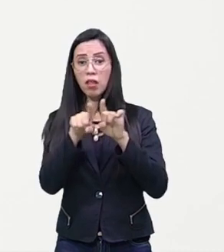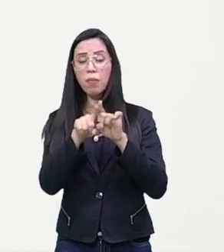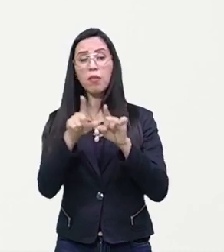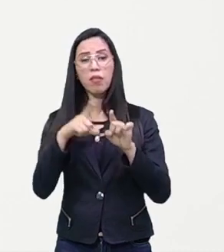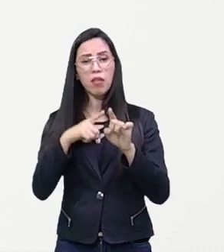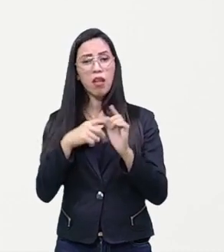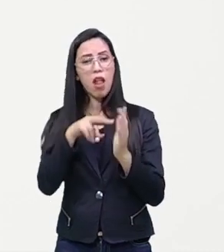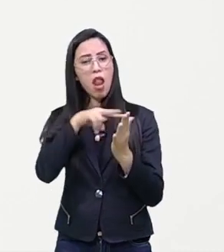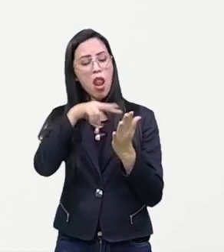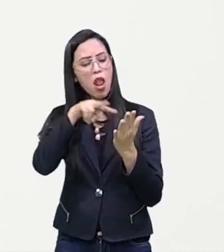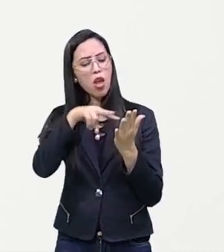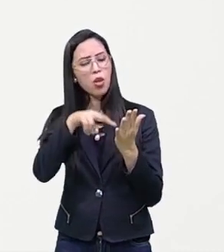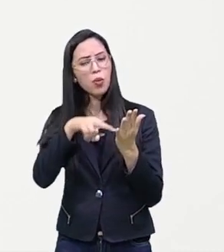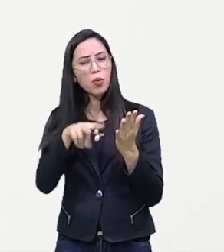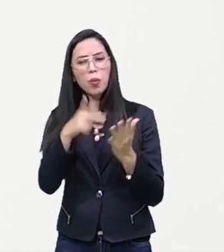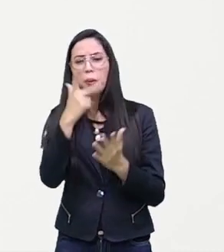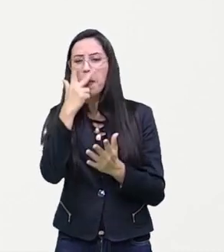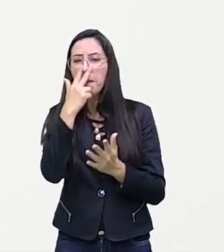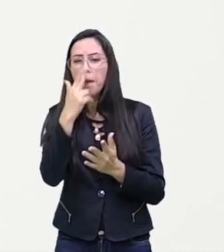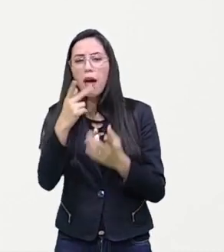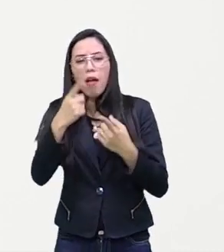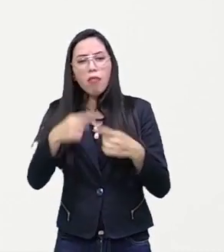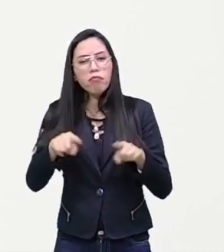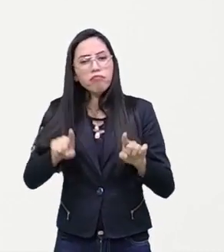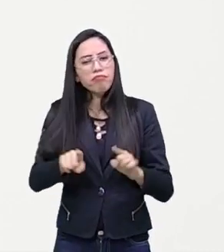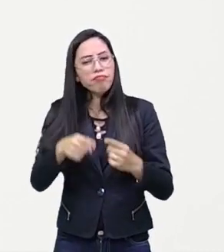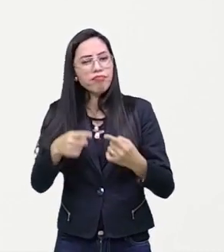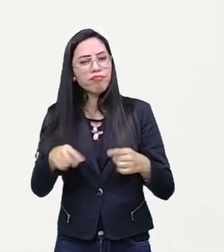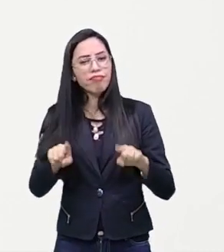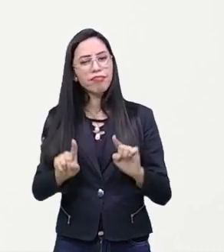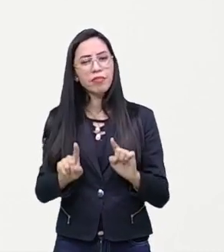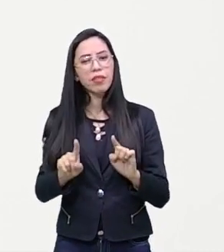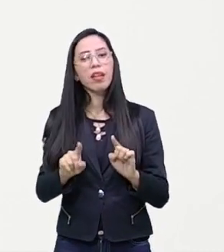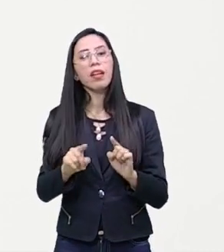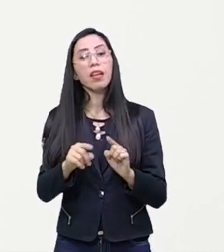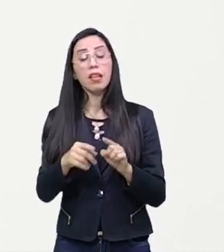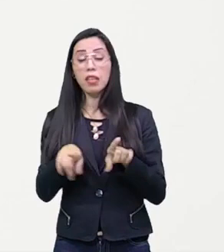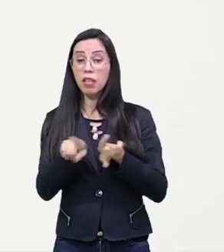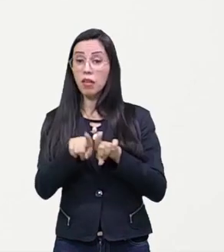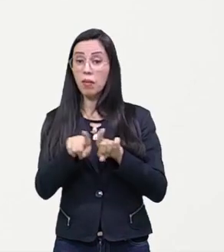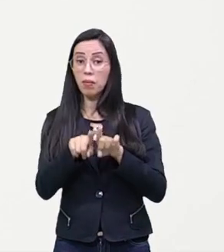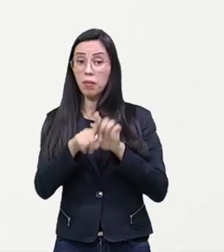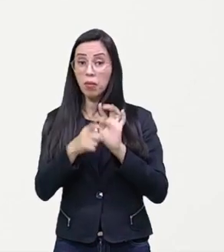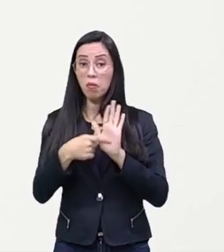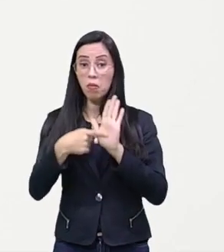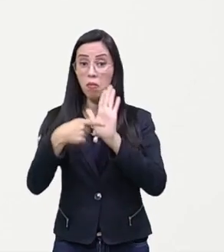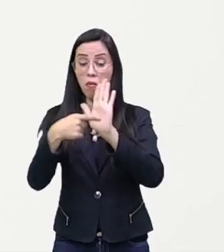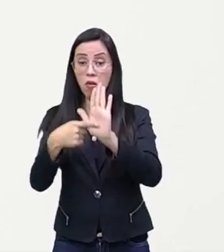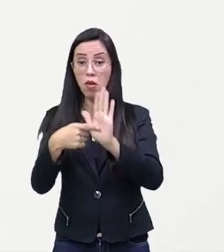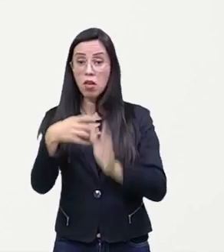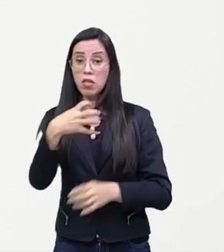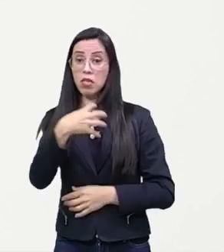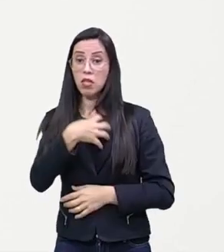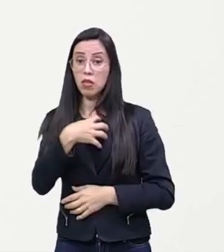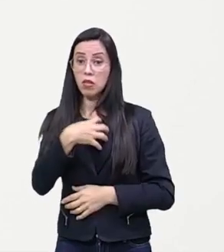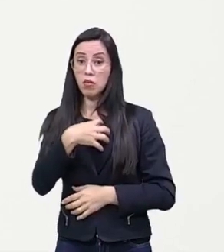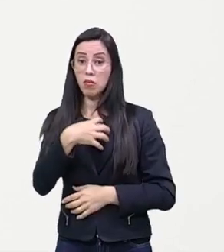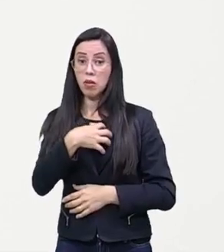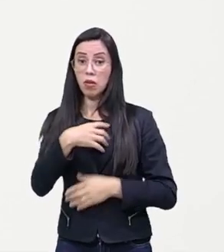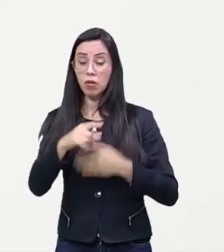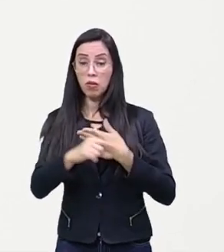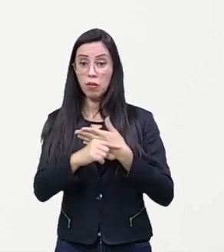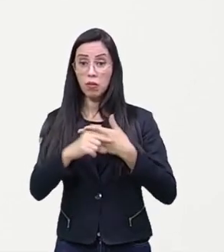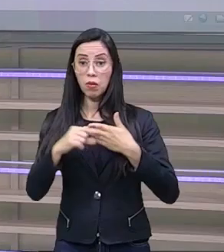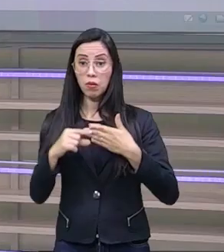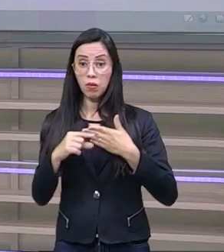de leitura musicada. Pode ter rimas e expressa os sentimentos do aluno. Gente, eu